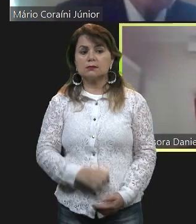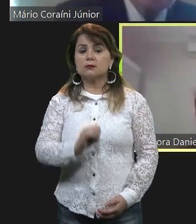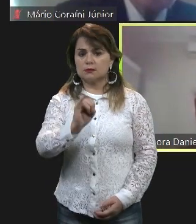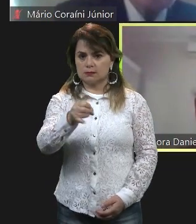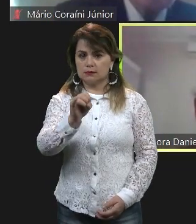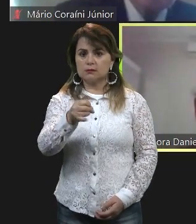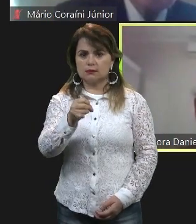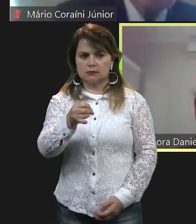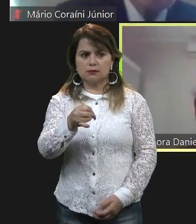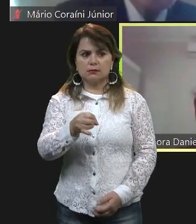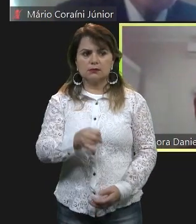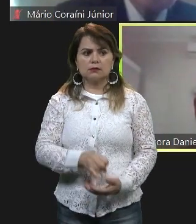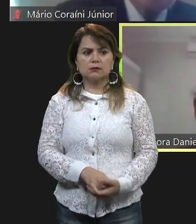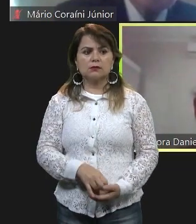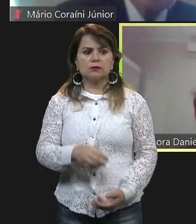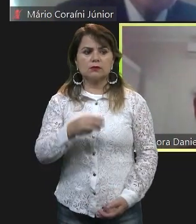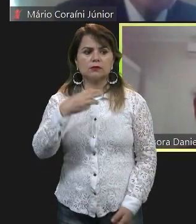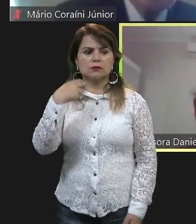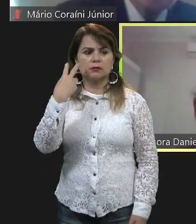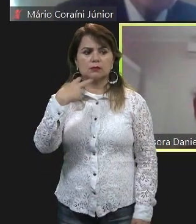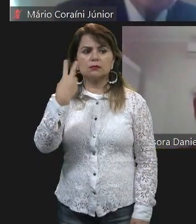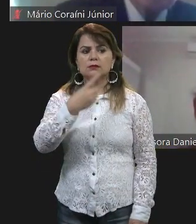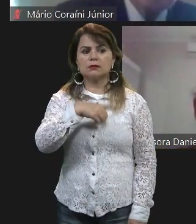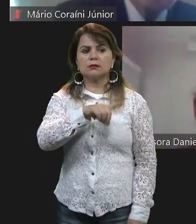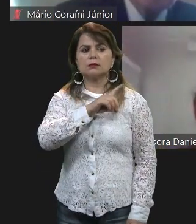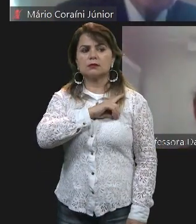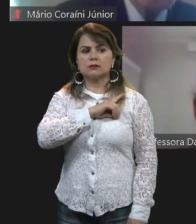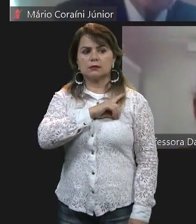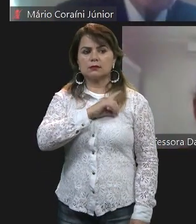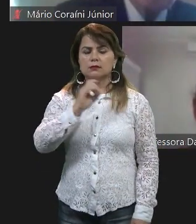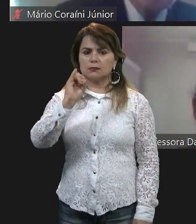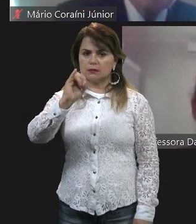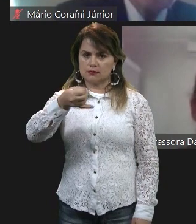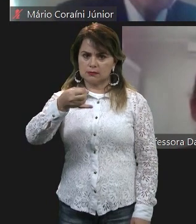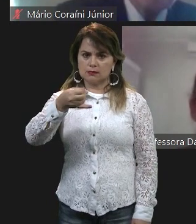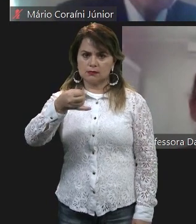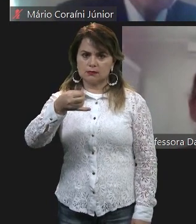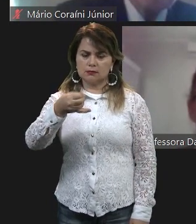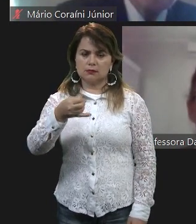Sim. Vereador delegado Wilson Damasceno. Sim.